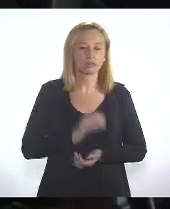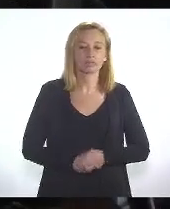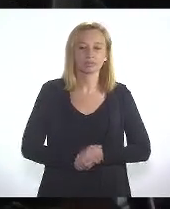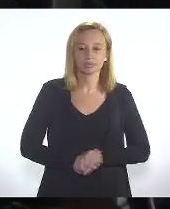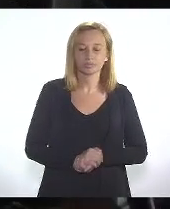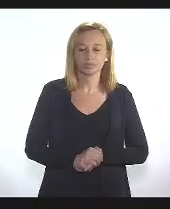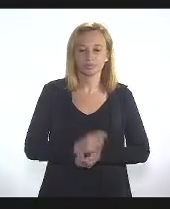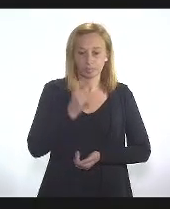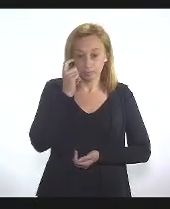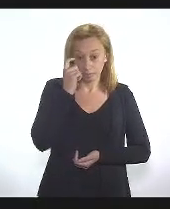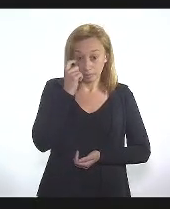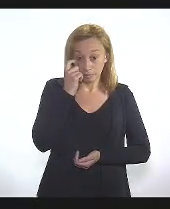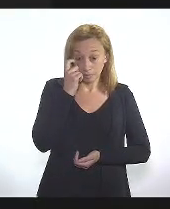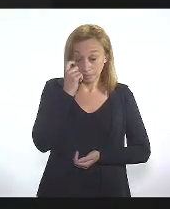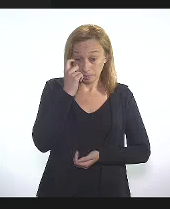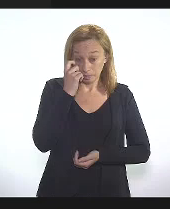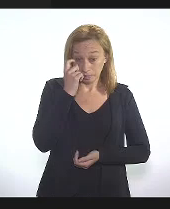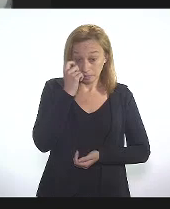Carneiro.